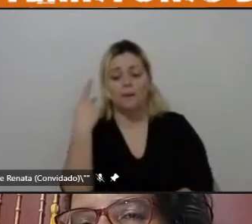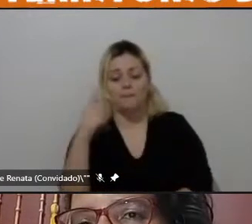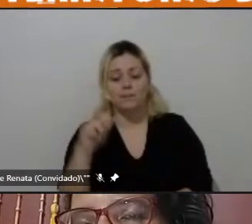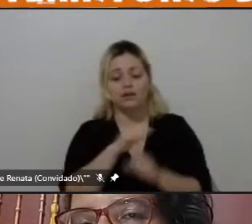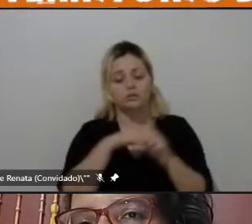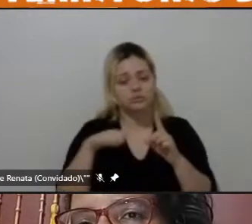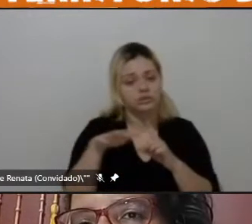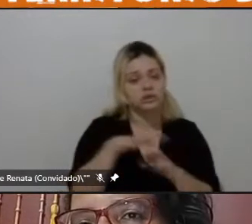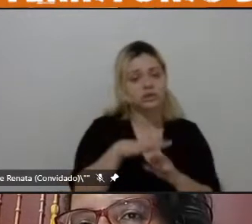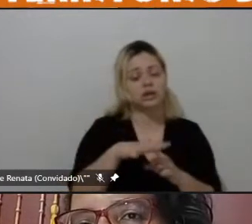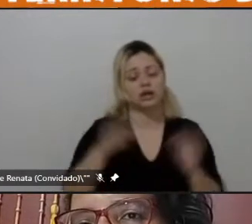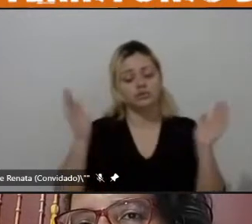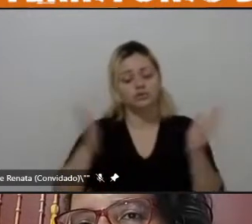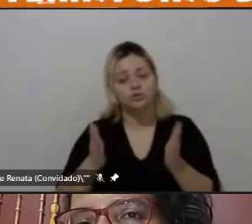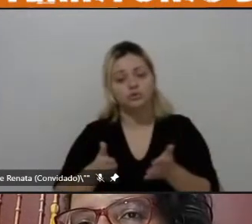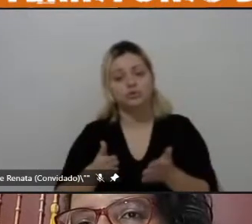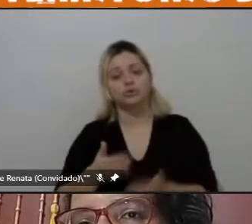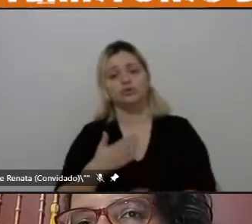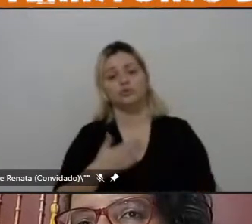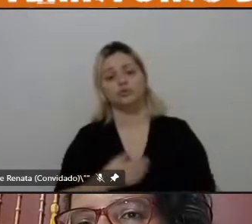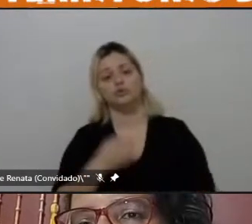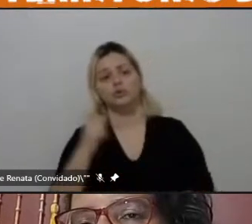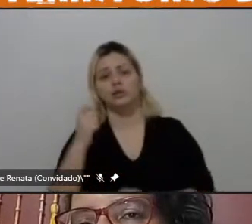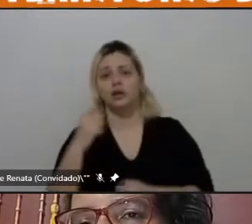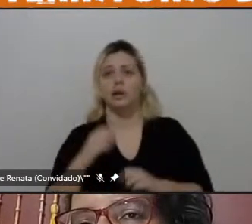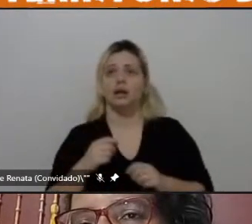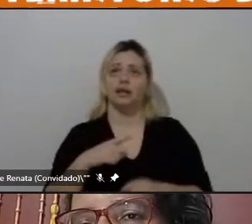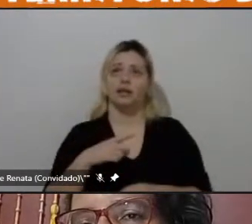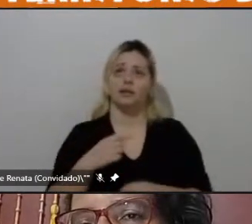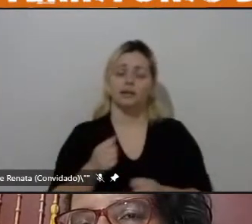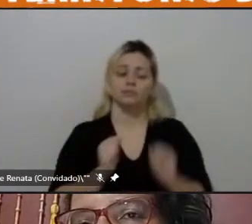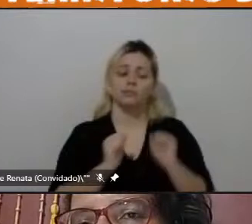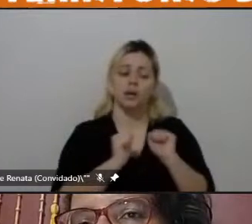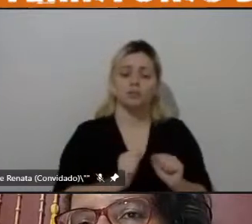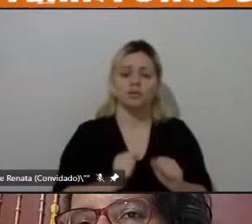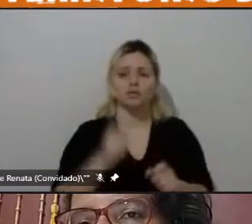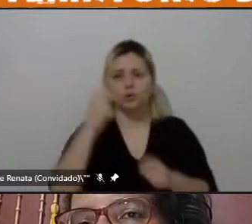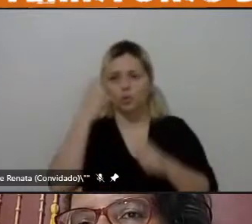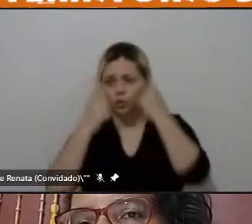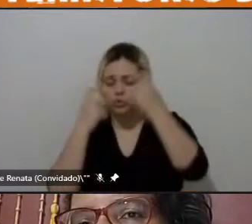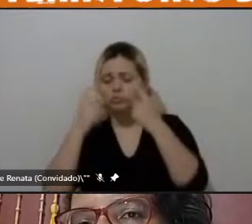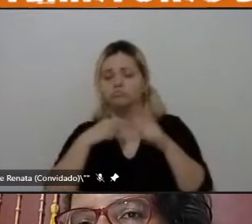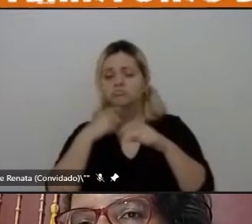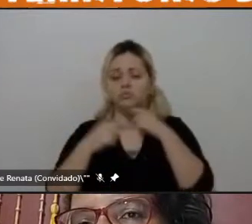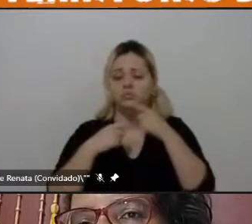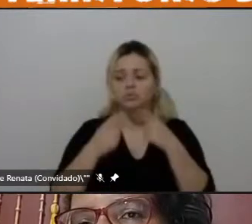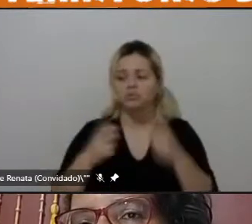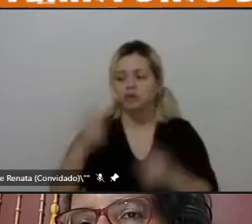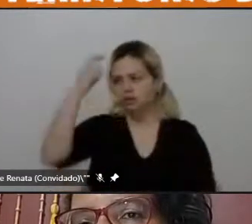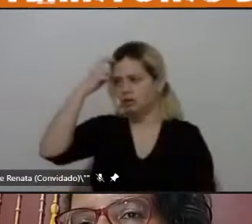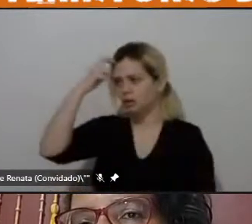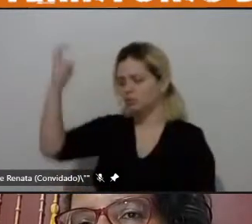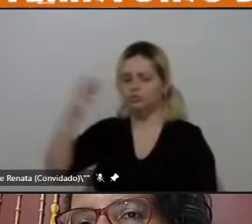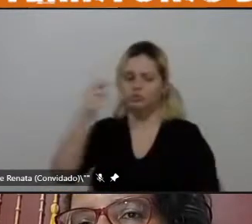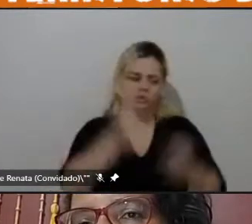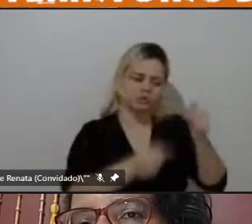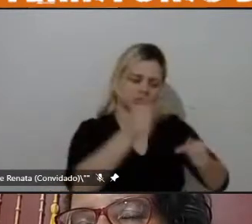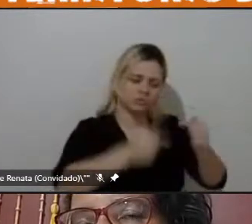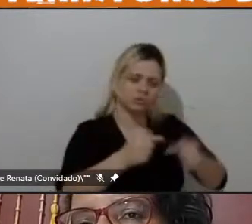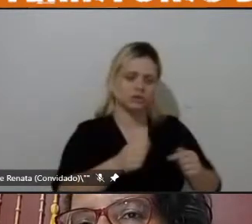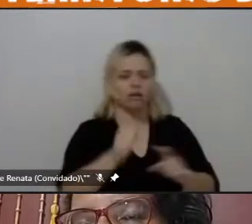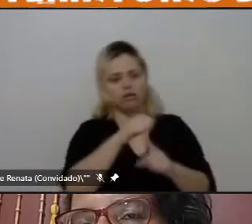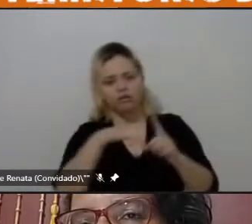que pôde, né, articular as suas lutas, né, a partir da cultura, a partir da identidade, a partir de uma discussão do patriarcado, do